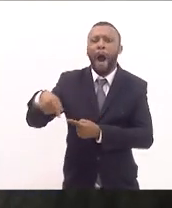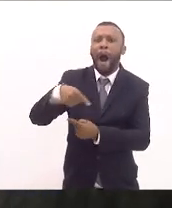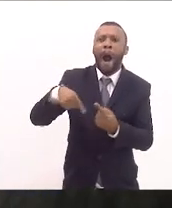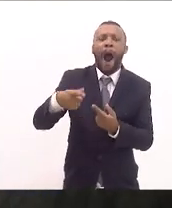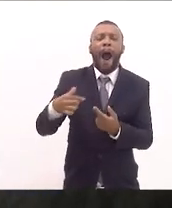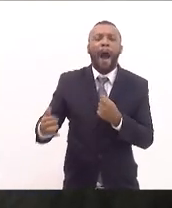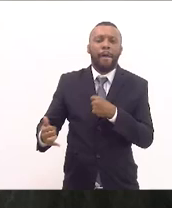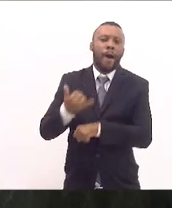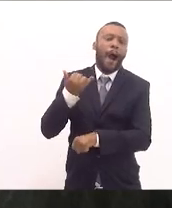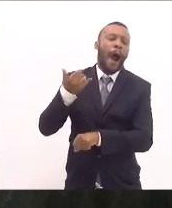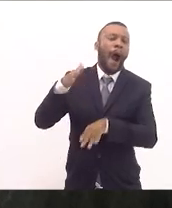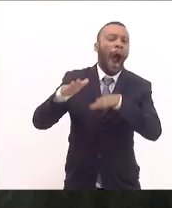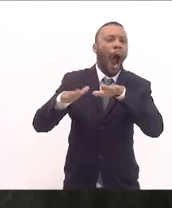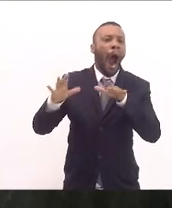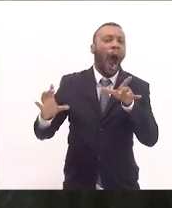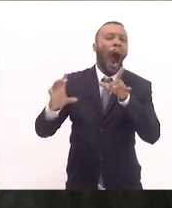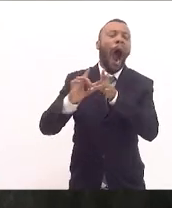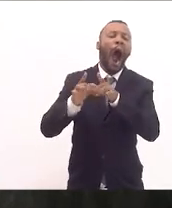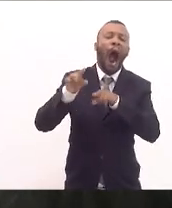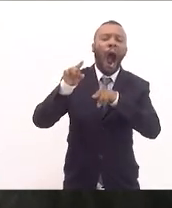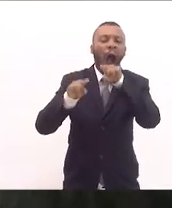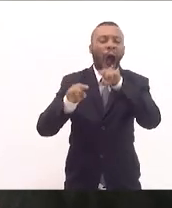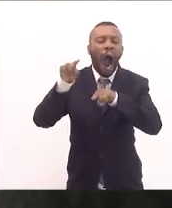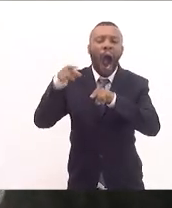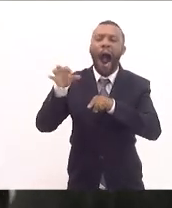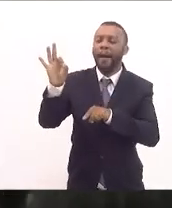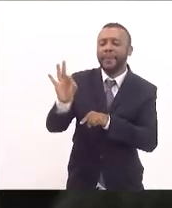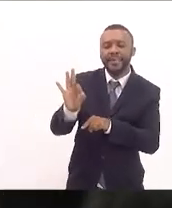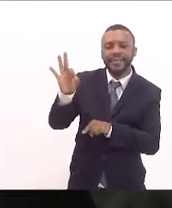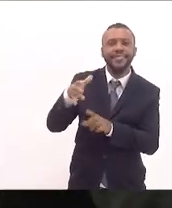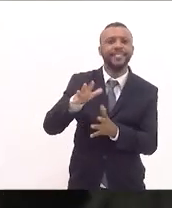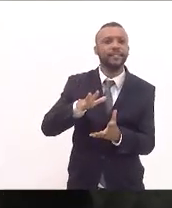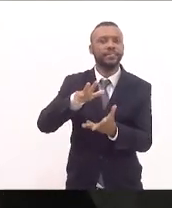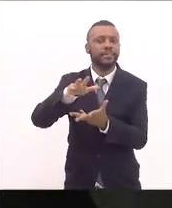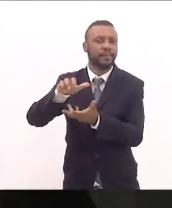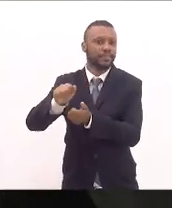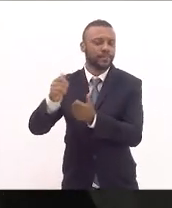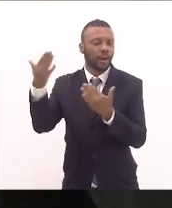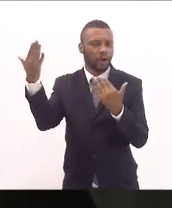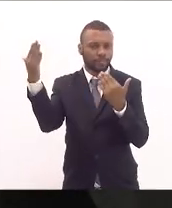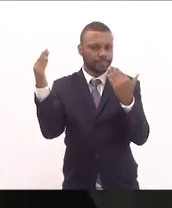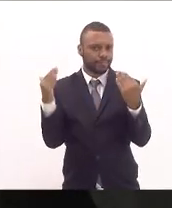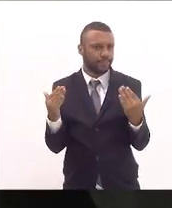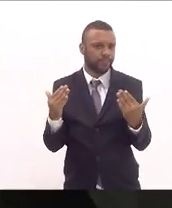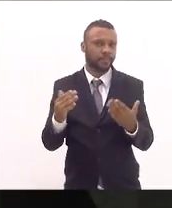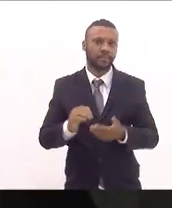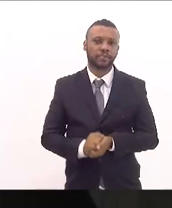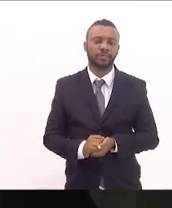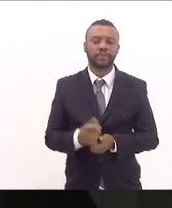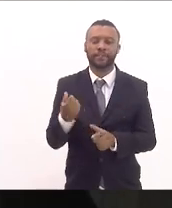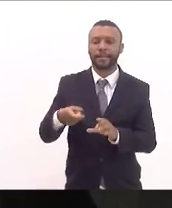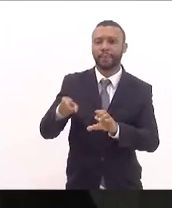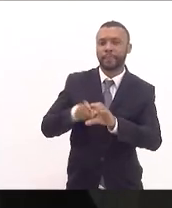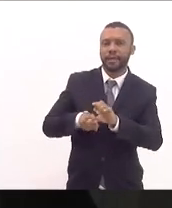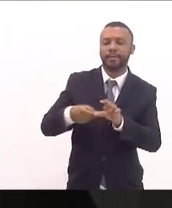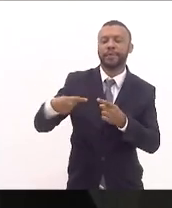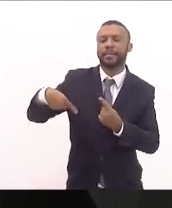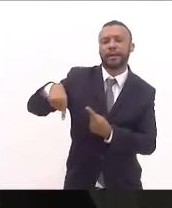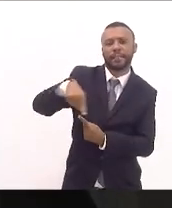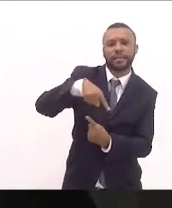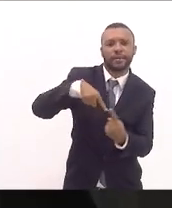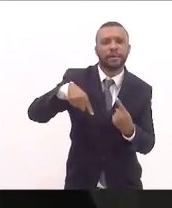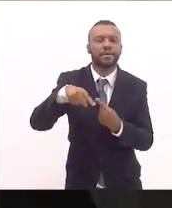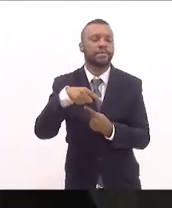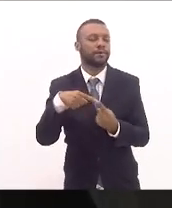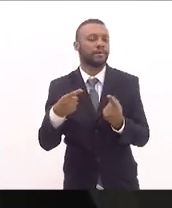Depende de variáveis internacionais o petróleo é uma commodity precificado internacionalmente ficar dependente dessa Cadê tia Ju